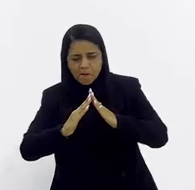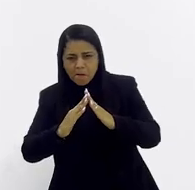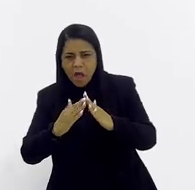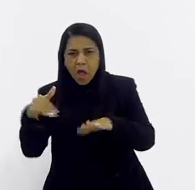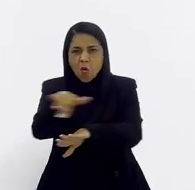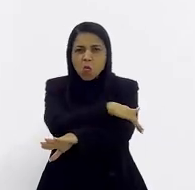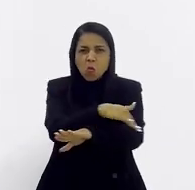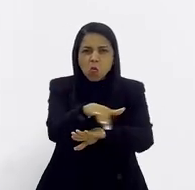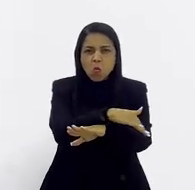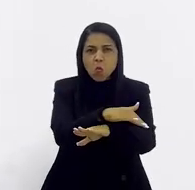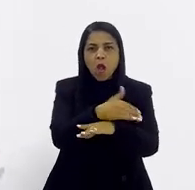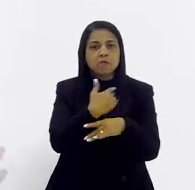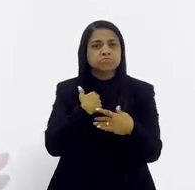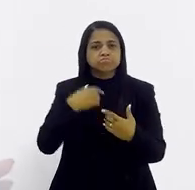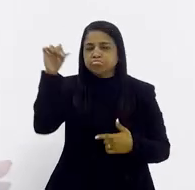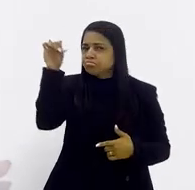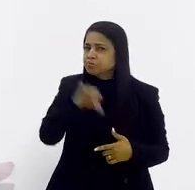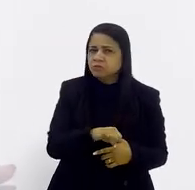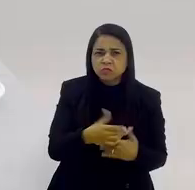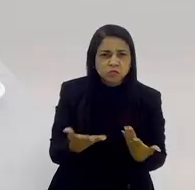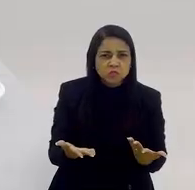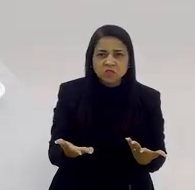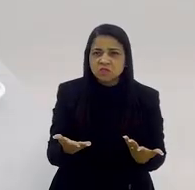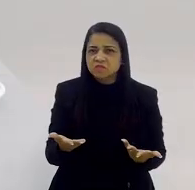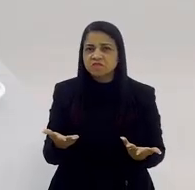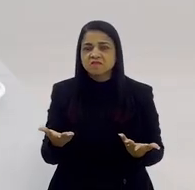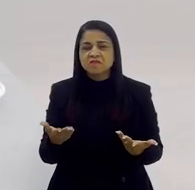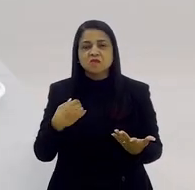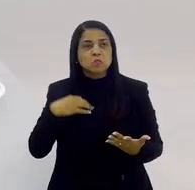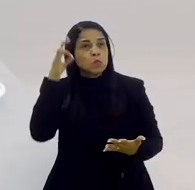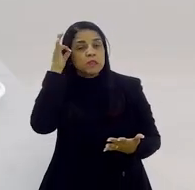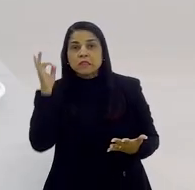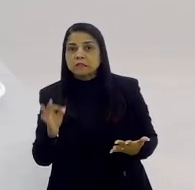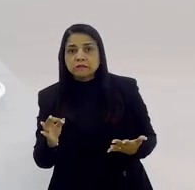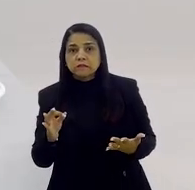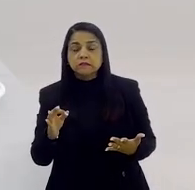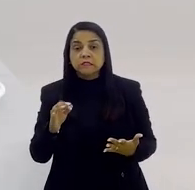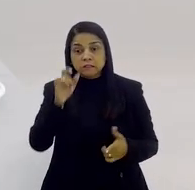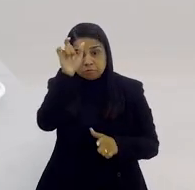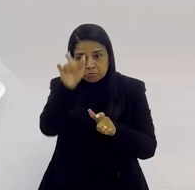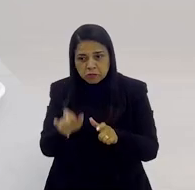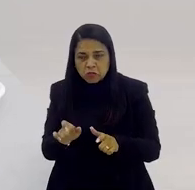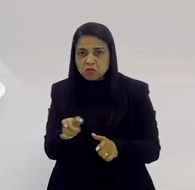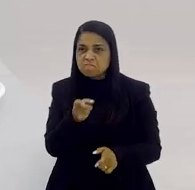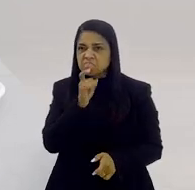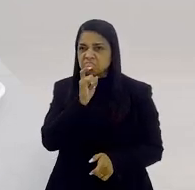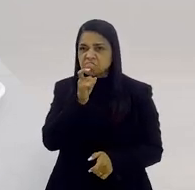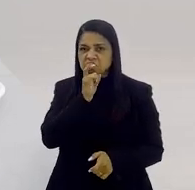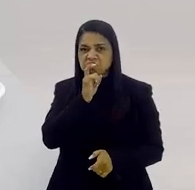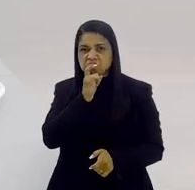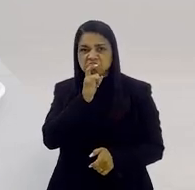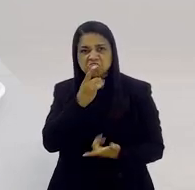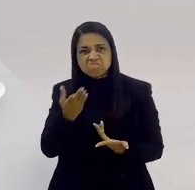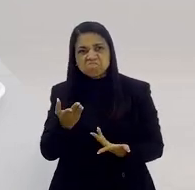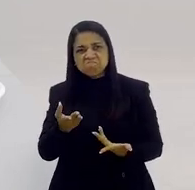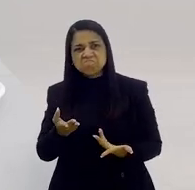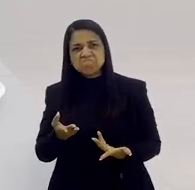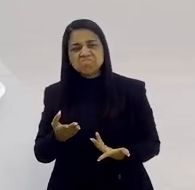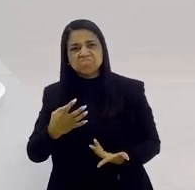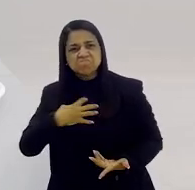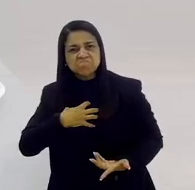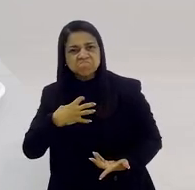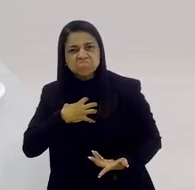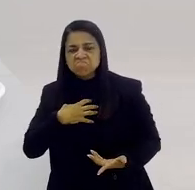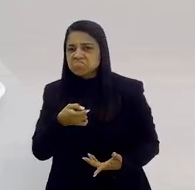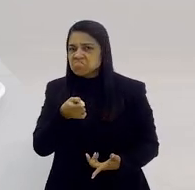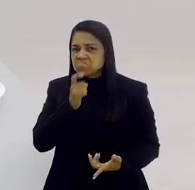e situação de rua então gente só aumentou eu não entendi e as pessoas ficaram mais frias sim eu